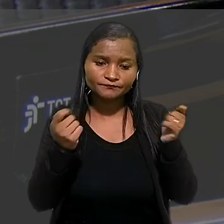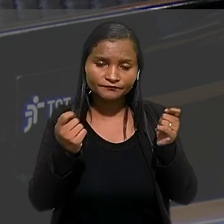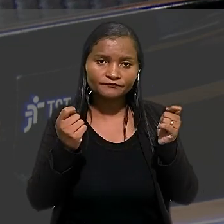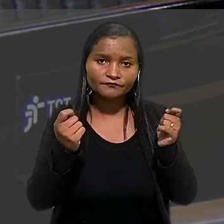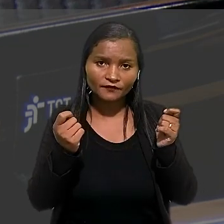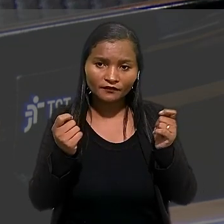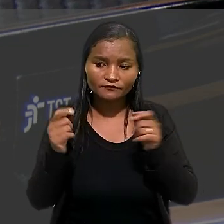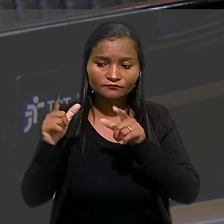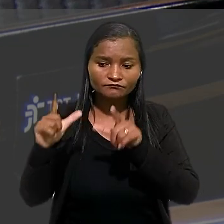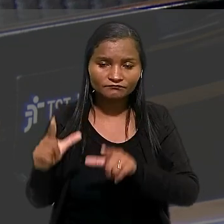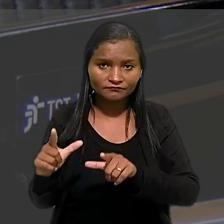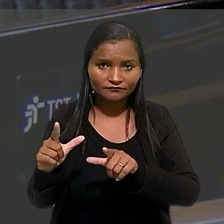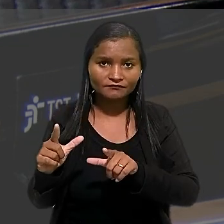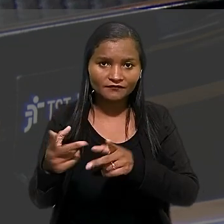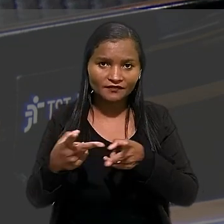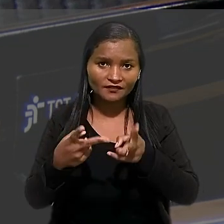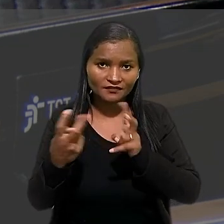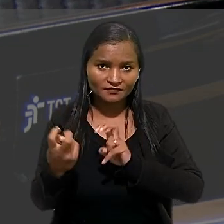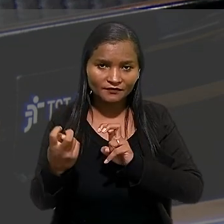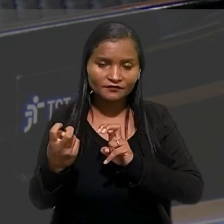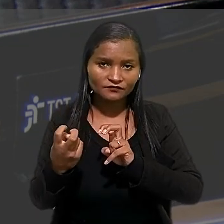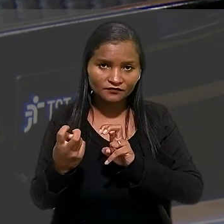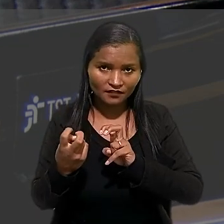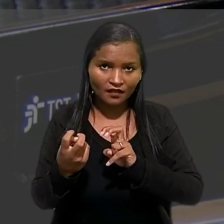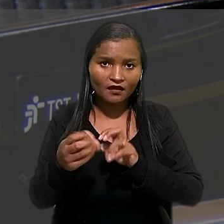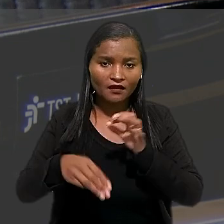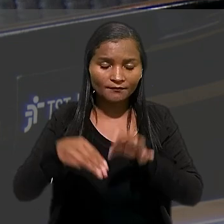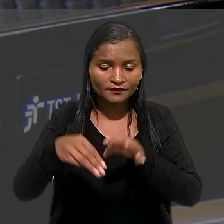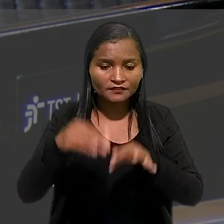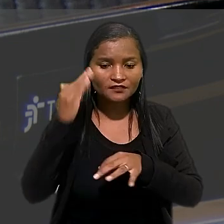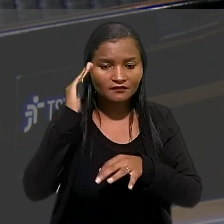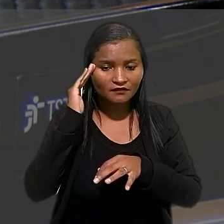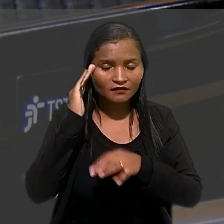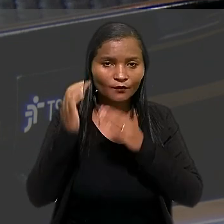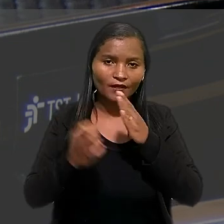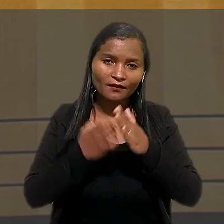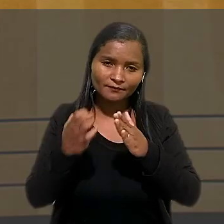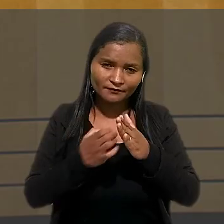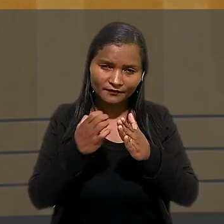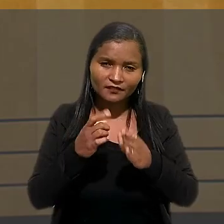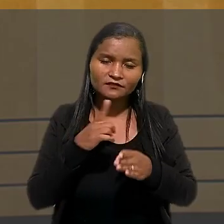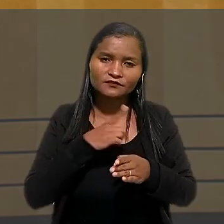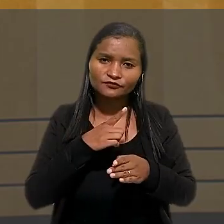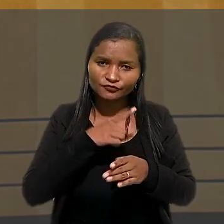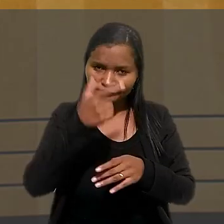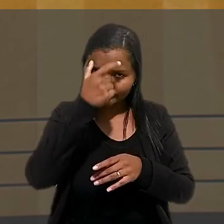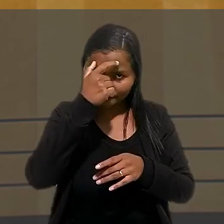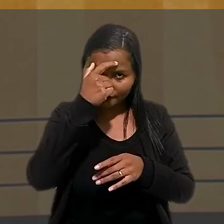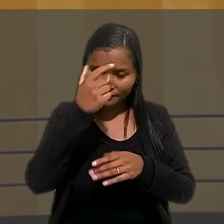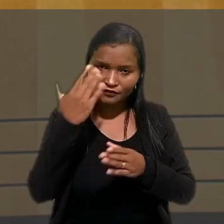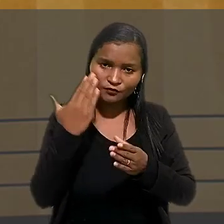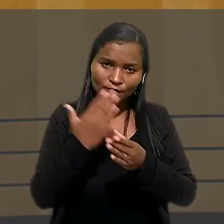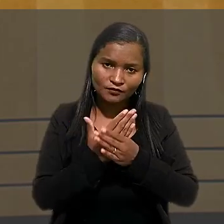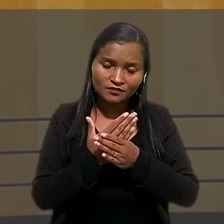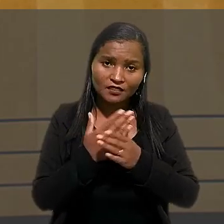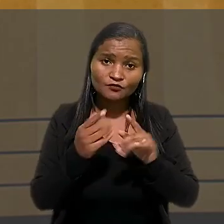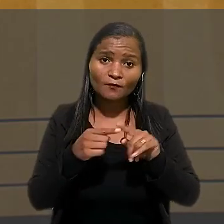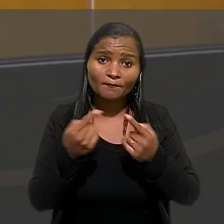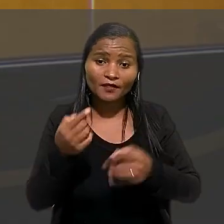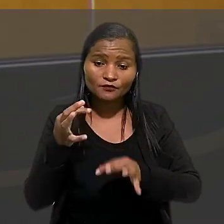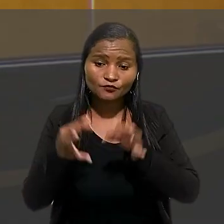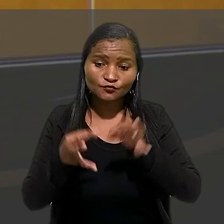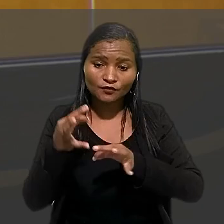demonstração da impossibilidade do destinatário tê-la recebido. A ministra considerou ainda que a empresa havia tomado ciência do